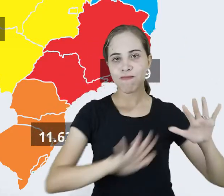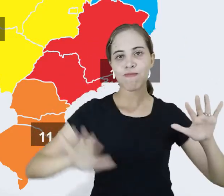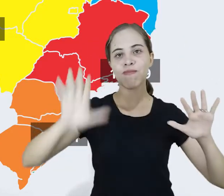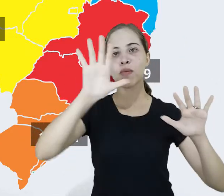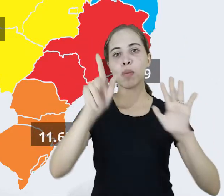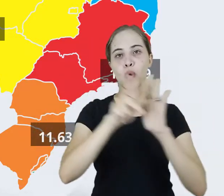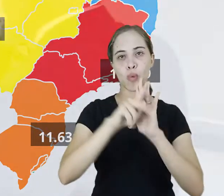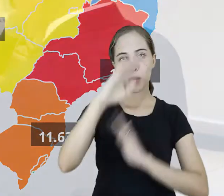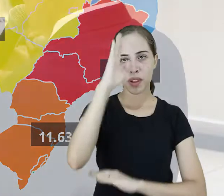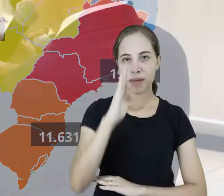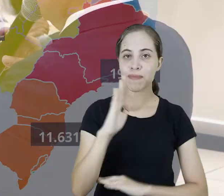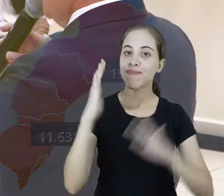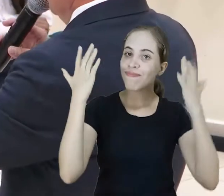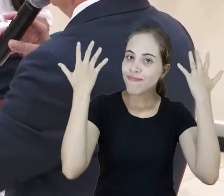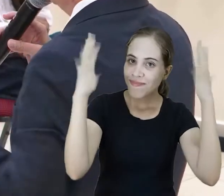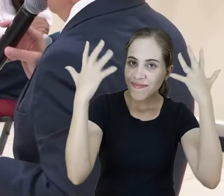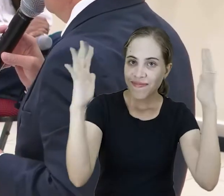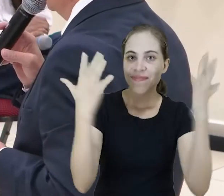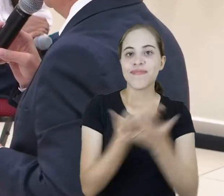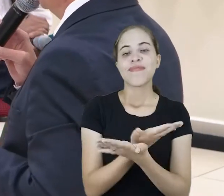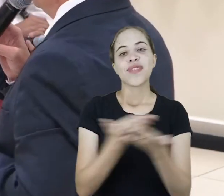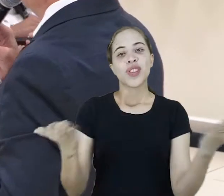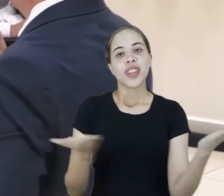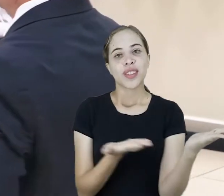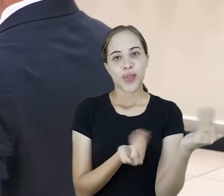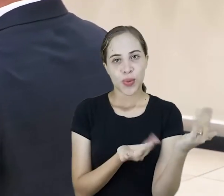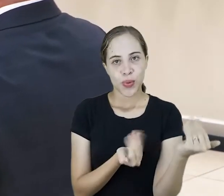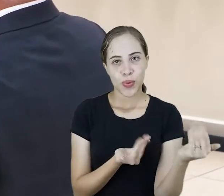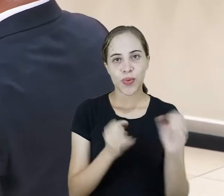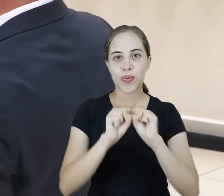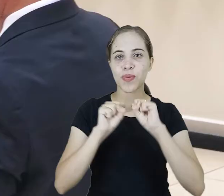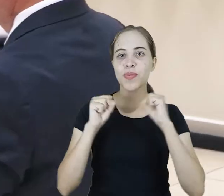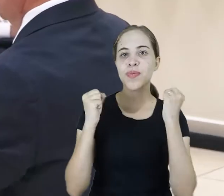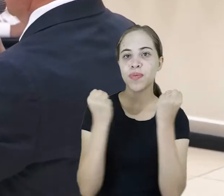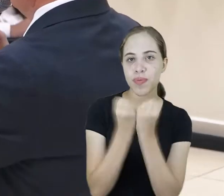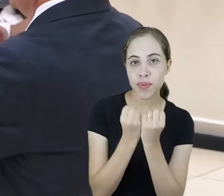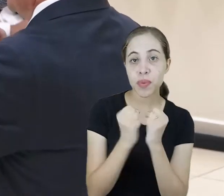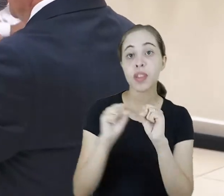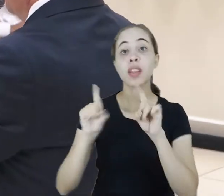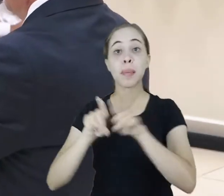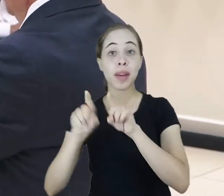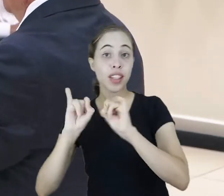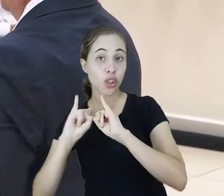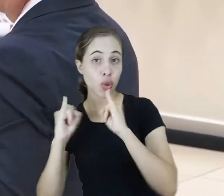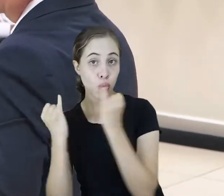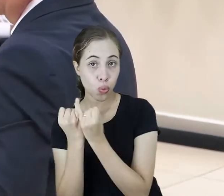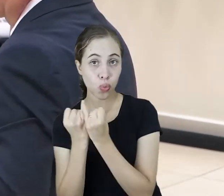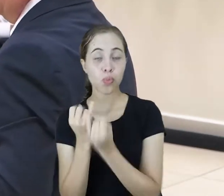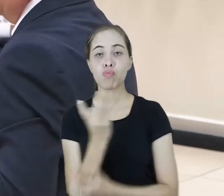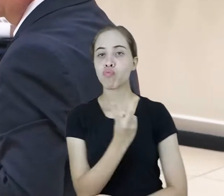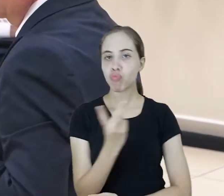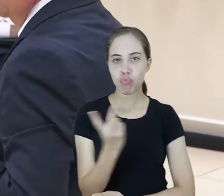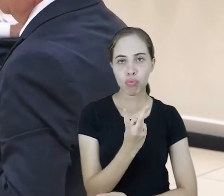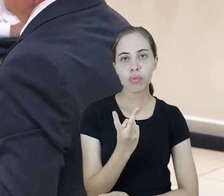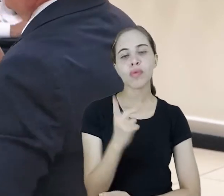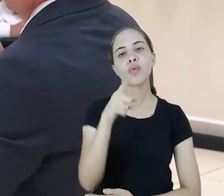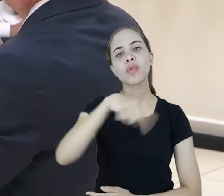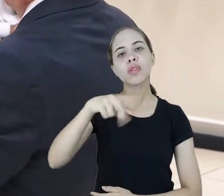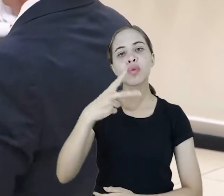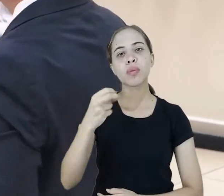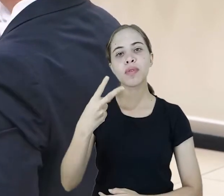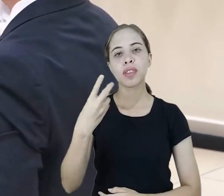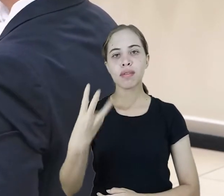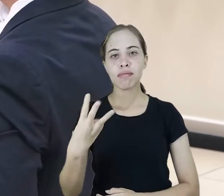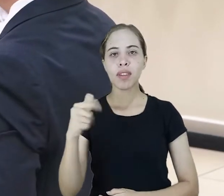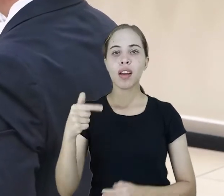país. Parabéns a todos vocês, jovens do seminário e instituto, que fizeram em 2023